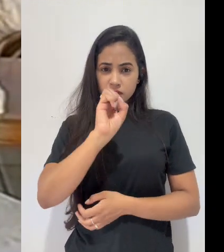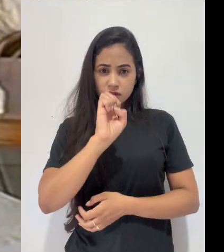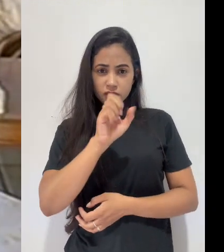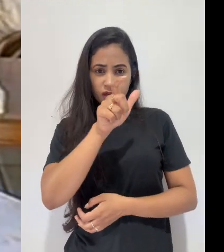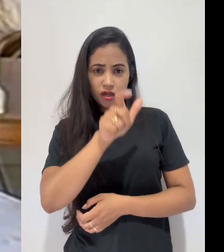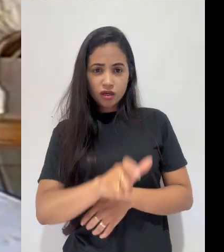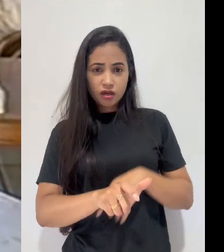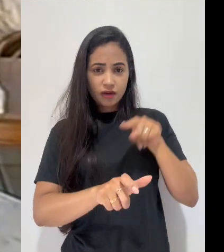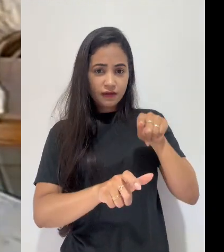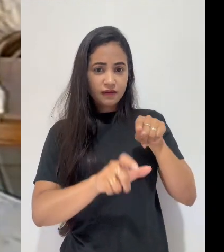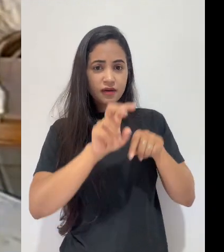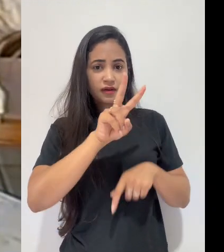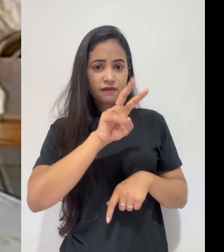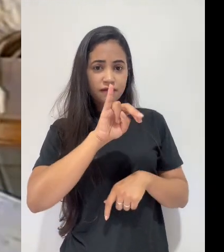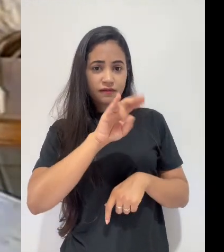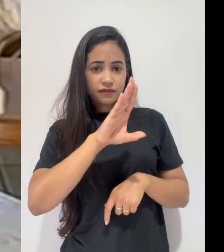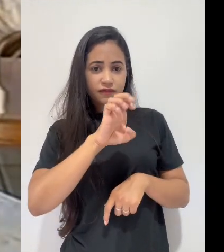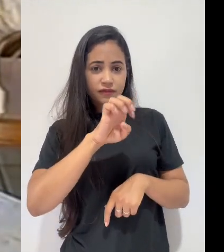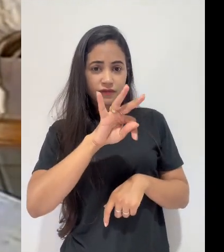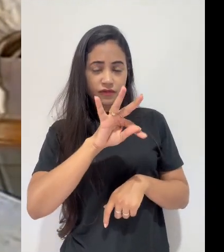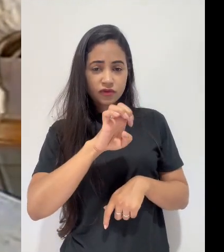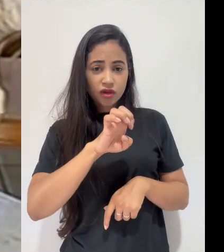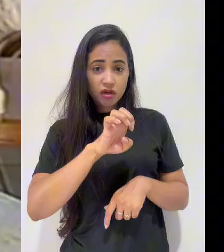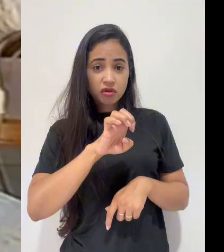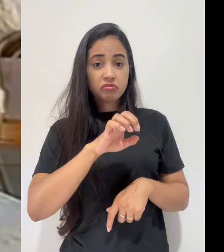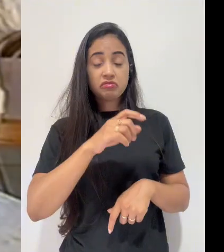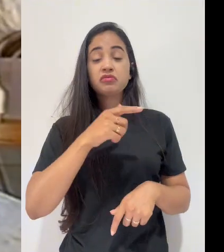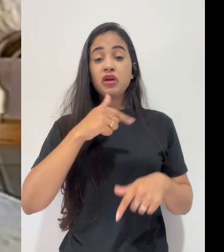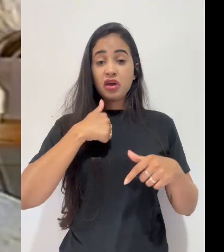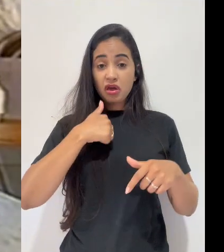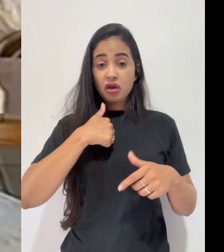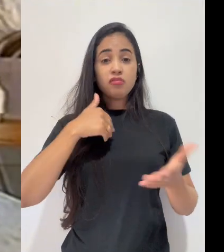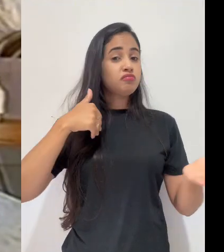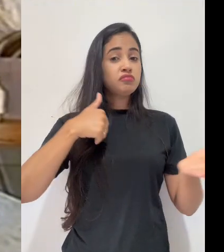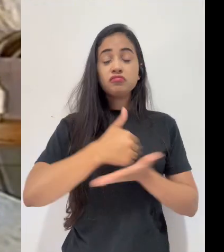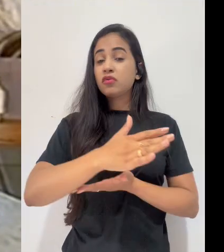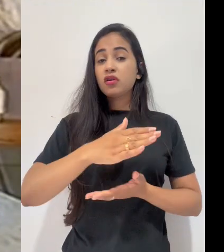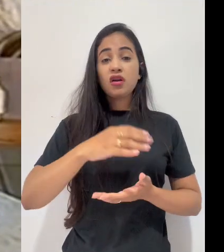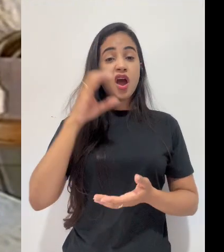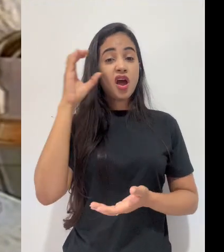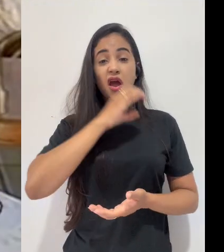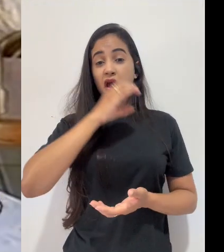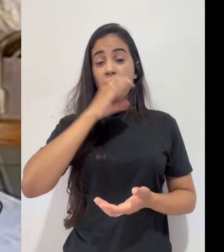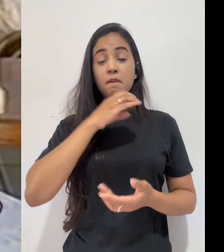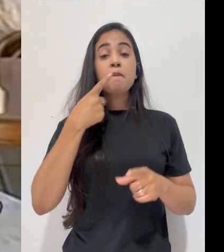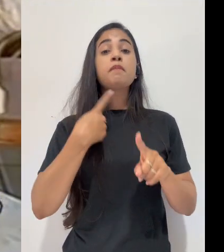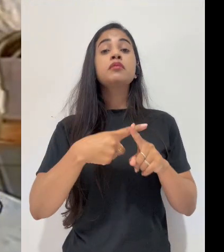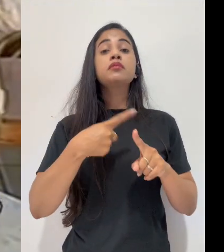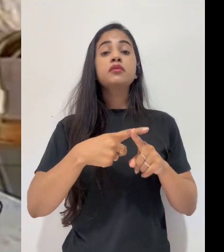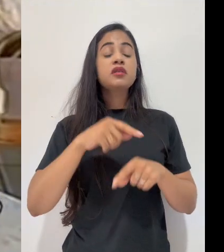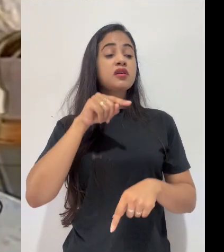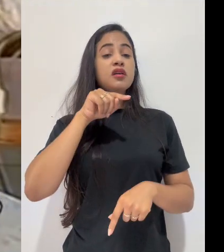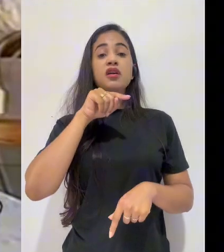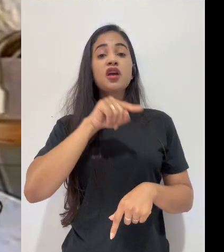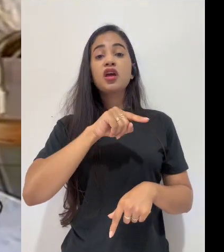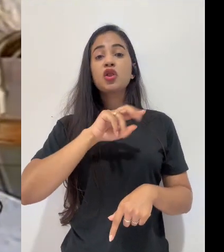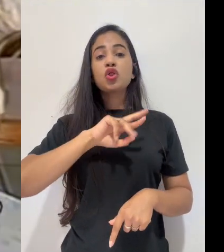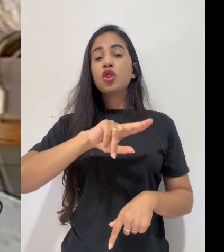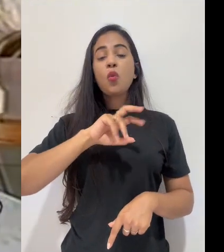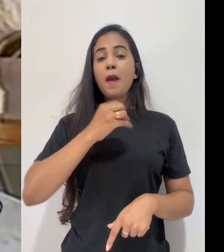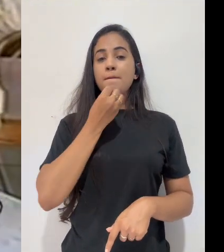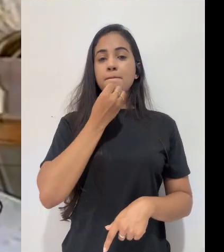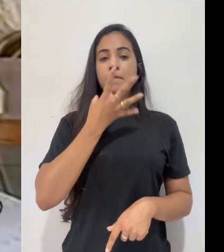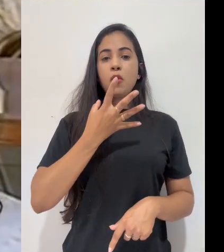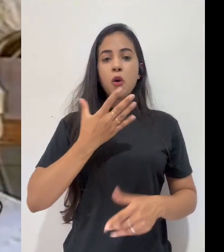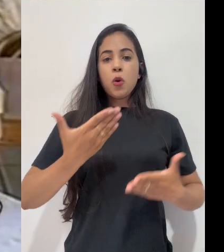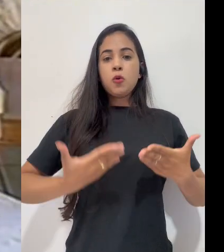trabalhasse na minha divisão, eu já tinha posto ele para a rua há muito tempo, né? Porque ele realmente não